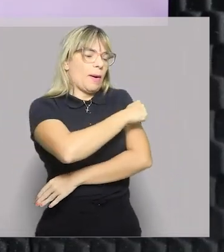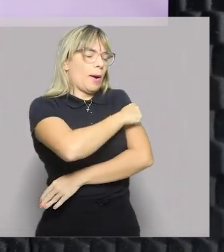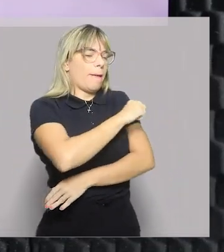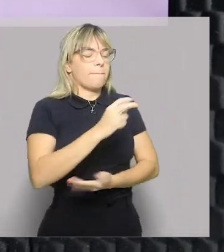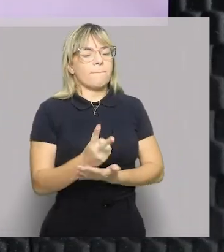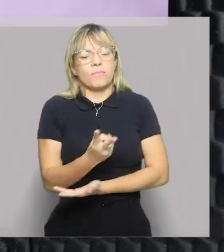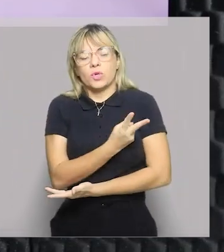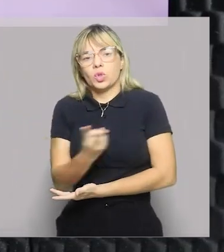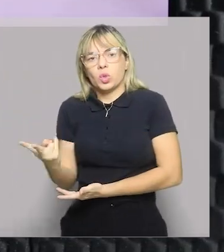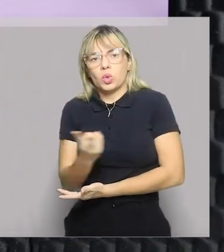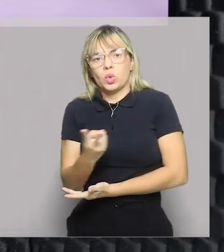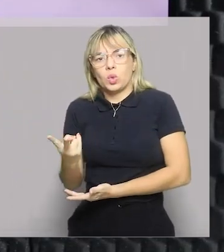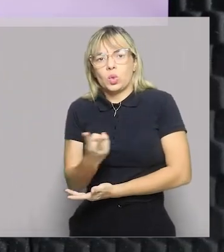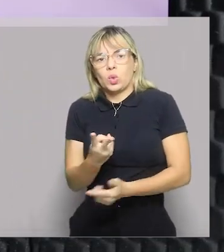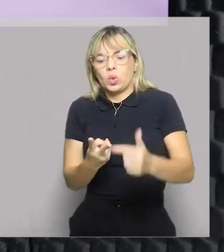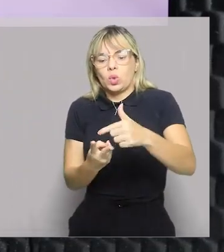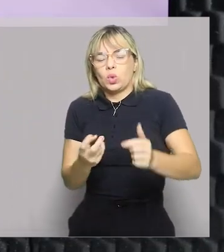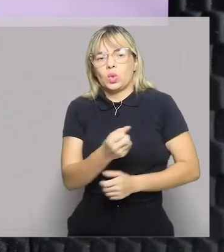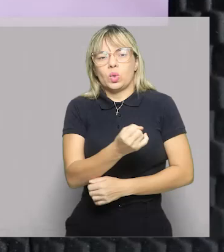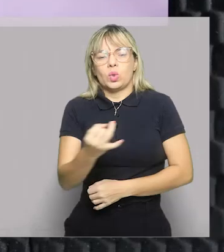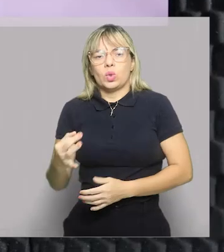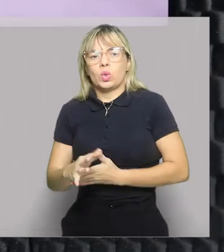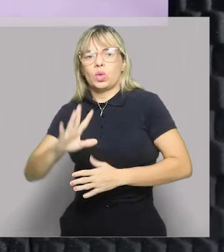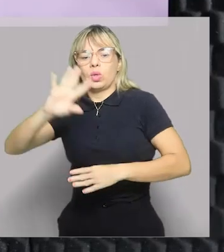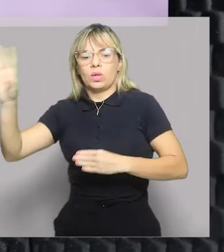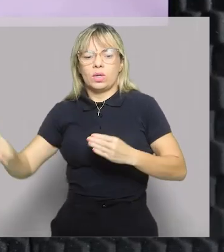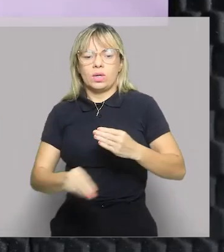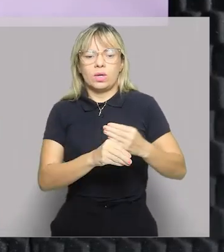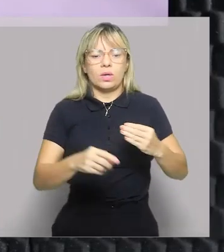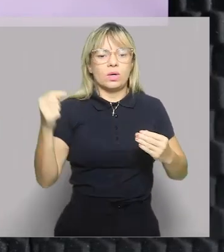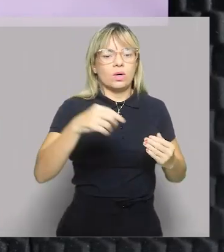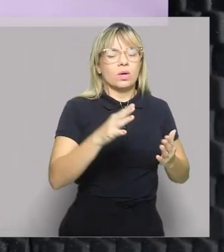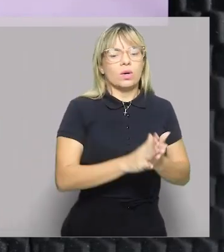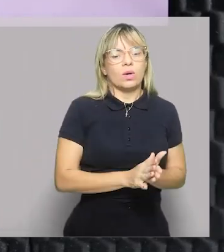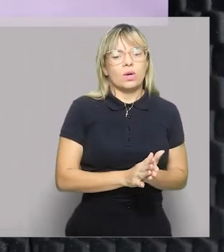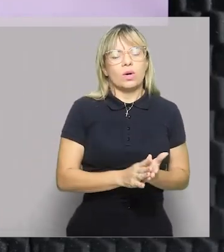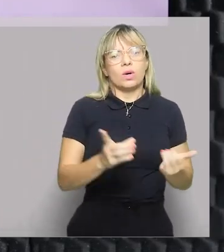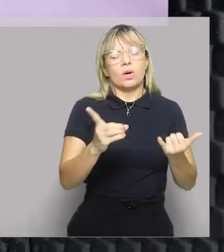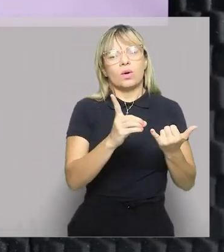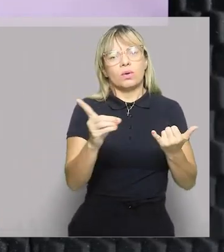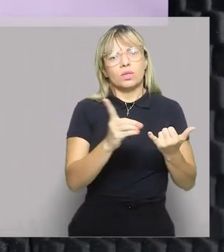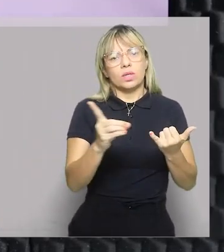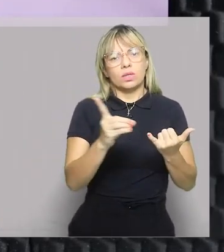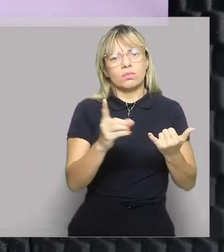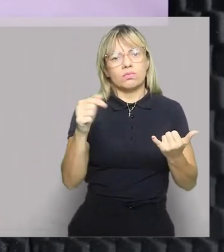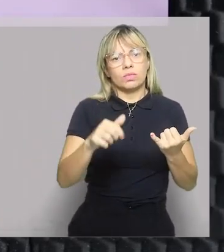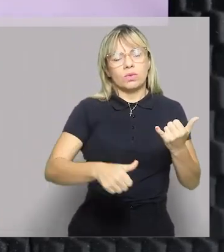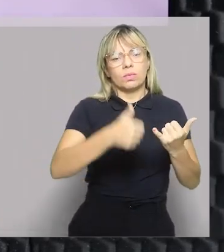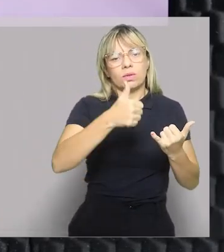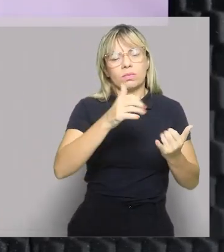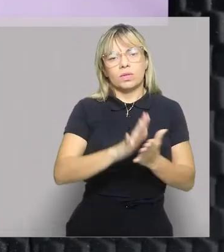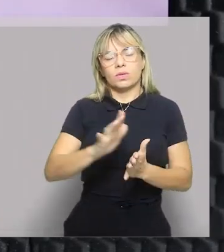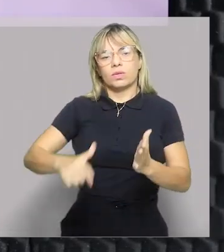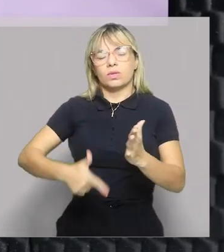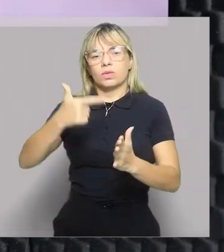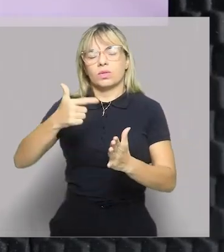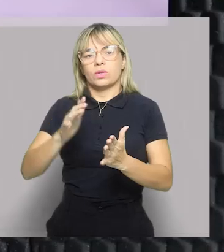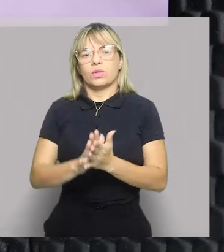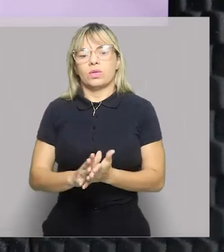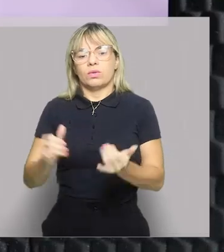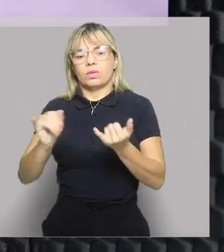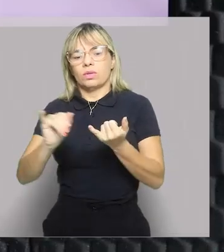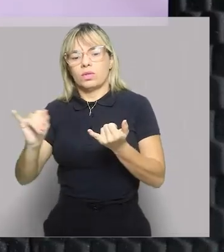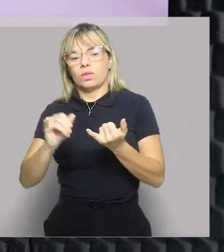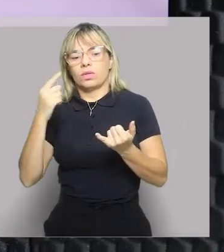dois complementos. O primeiro, o objeto direto, tá? E o segundo, o objeto indireto,